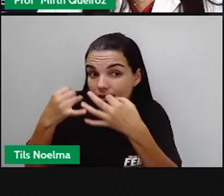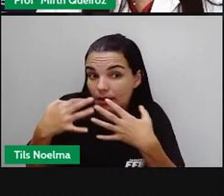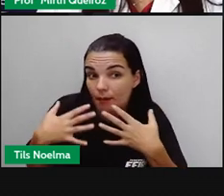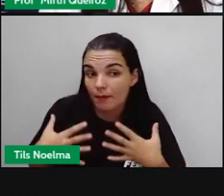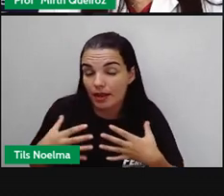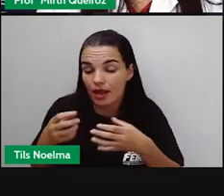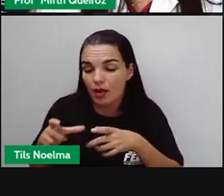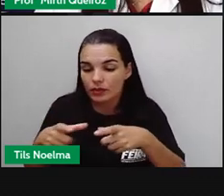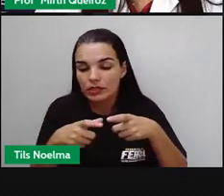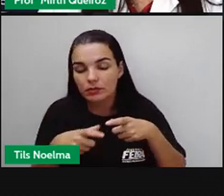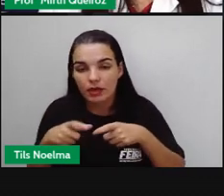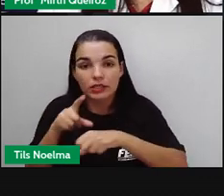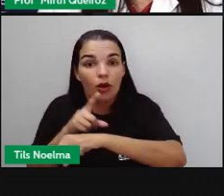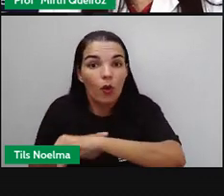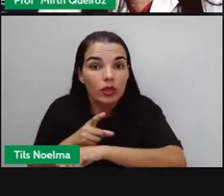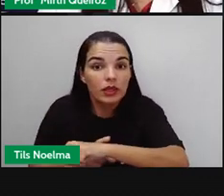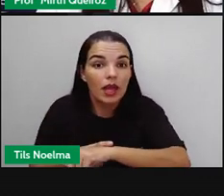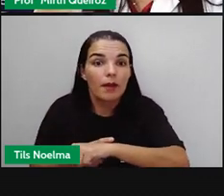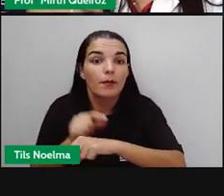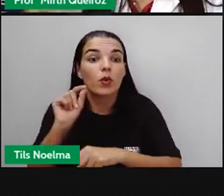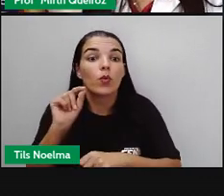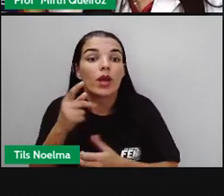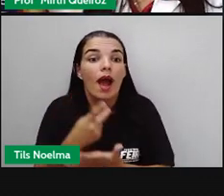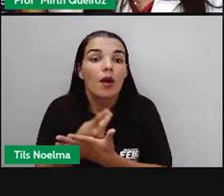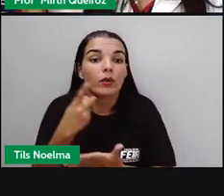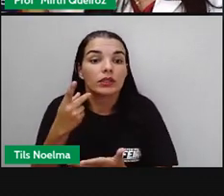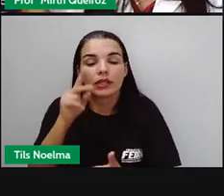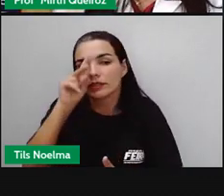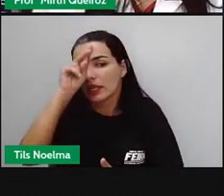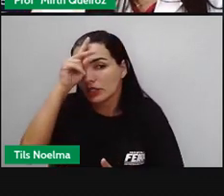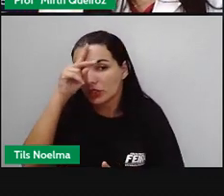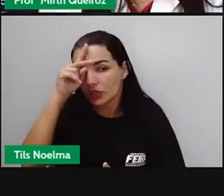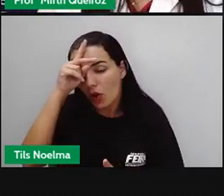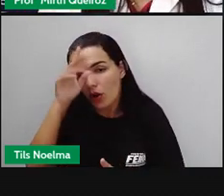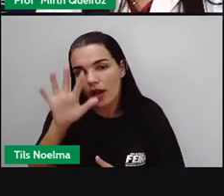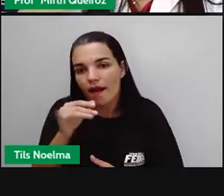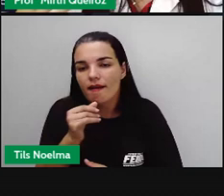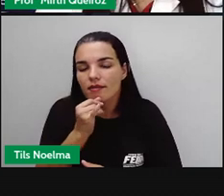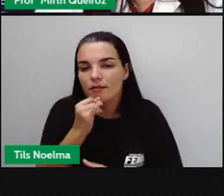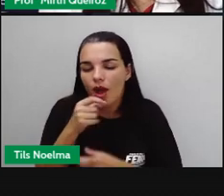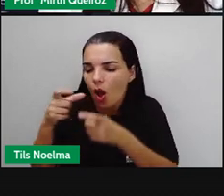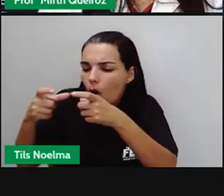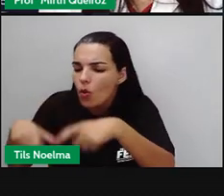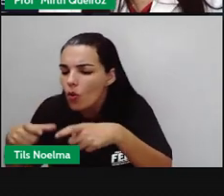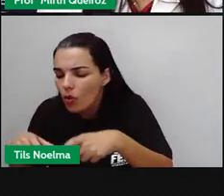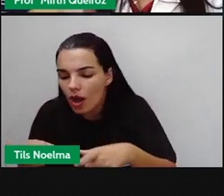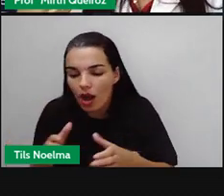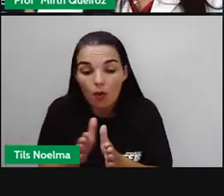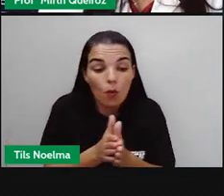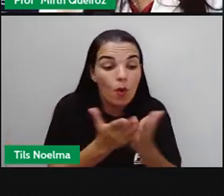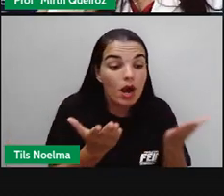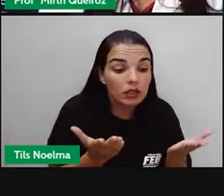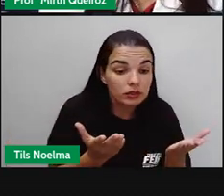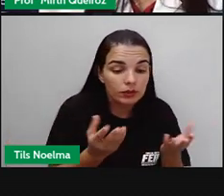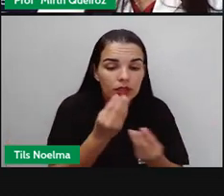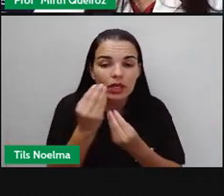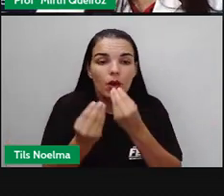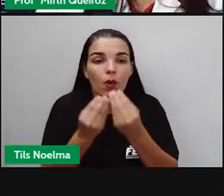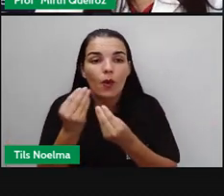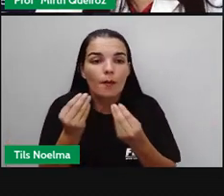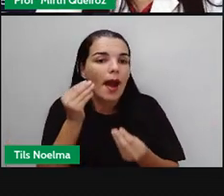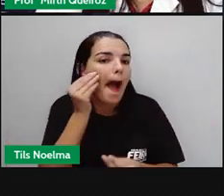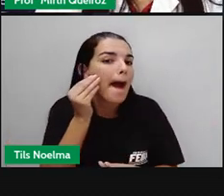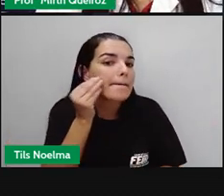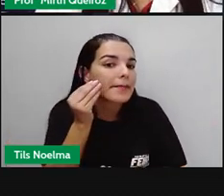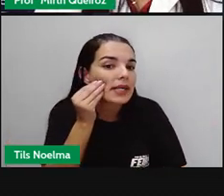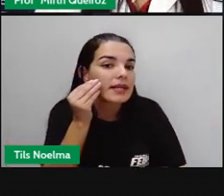tempo, personagens e enredo. É quando a gente vai falar onde aconteceu, quando aconteceu, e vamos começar a apresentar